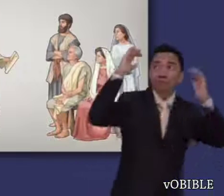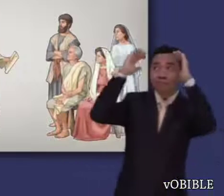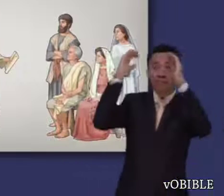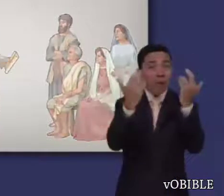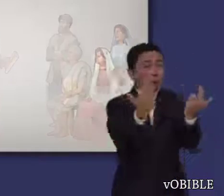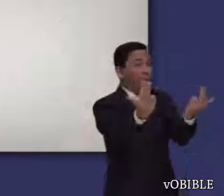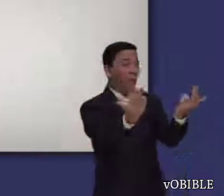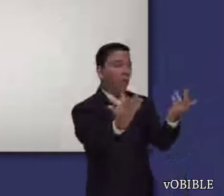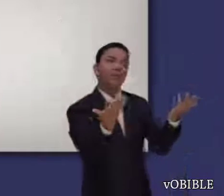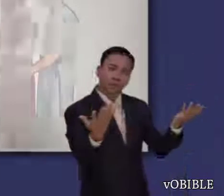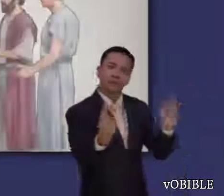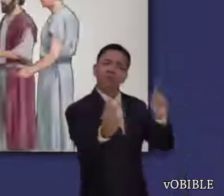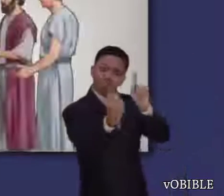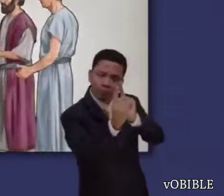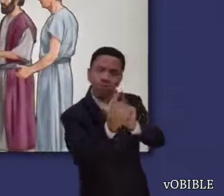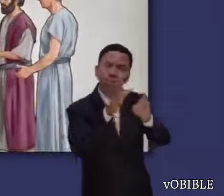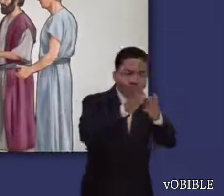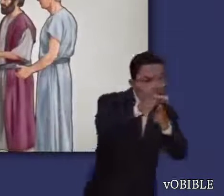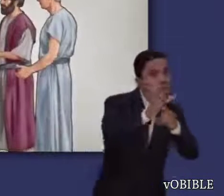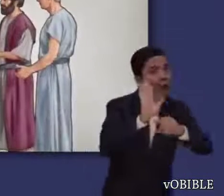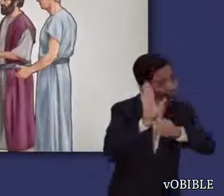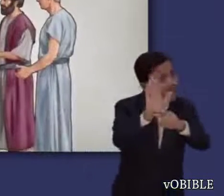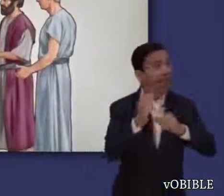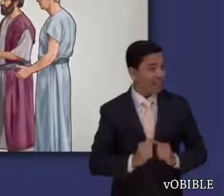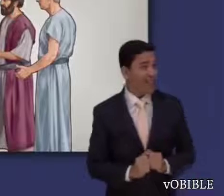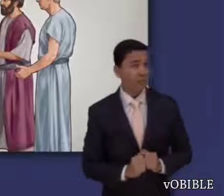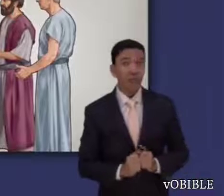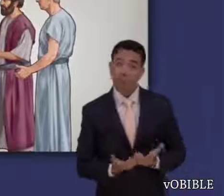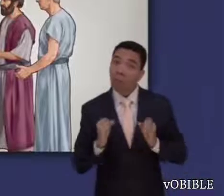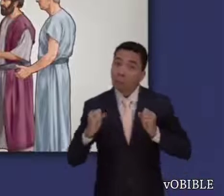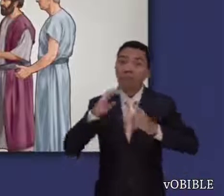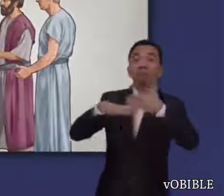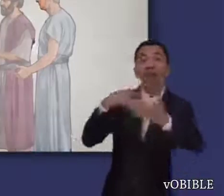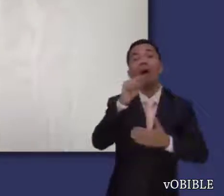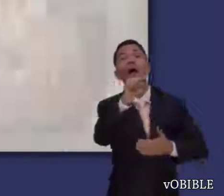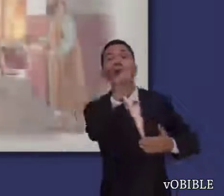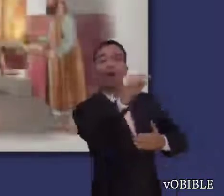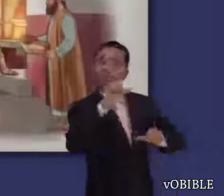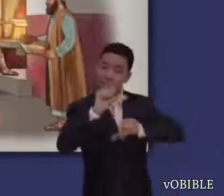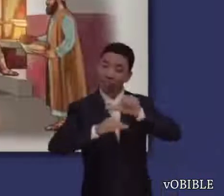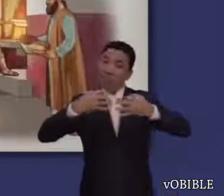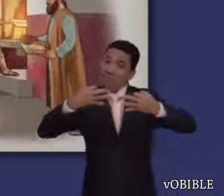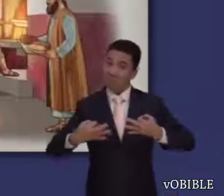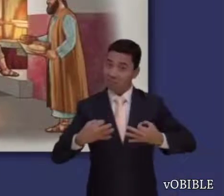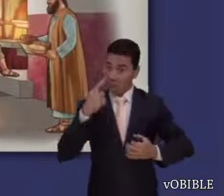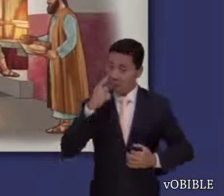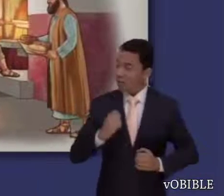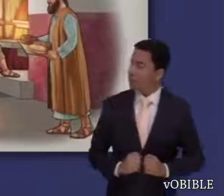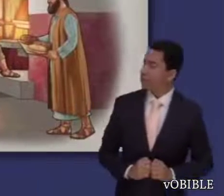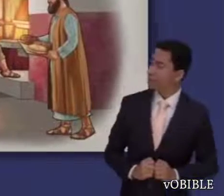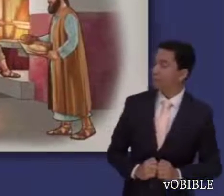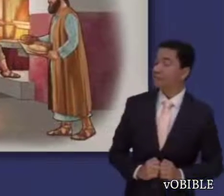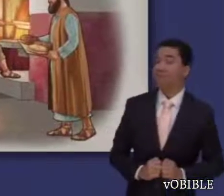Mas os irmãos não deviam tratá-los como inimigos. Em vez disso, deviam tentar ajudá-los a se arrepender de